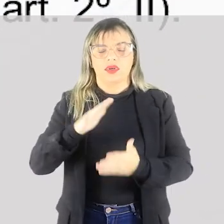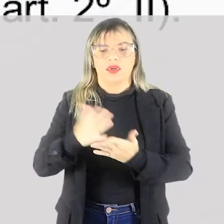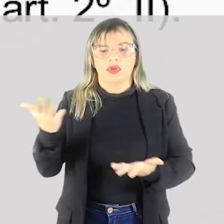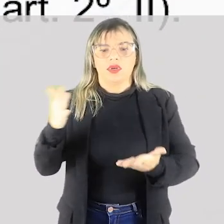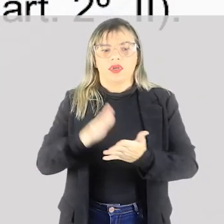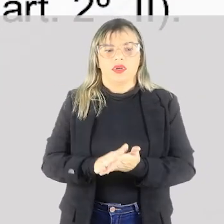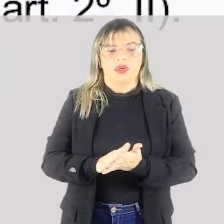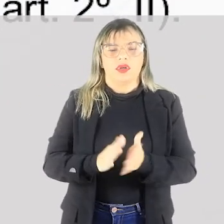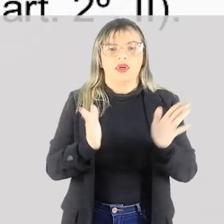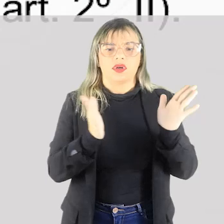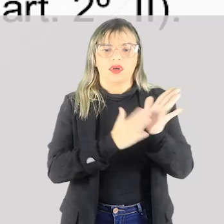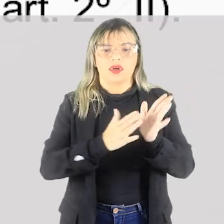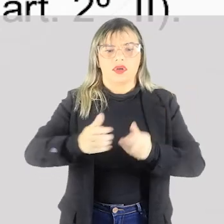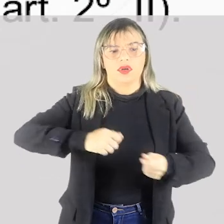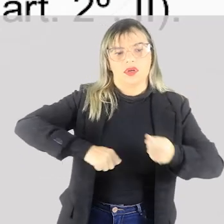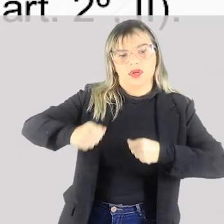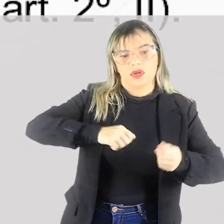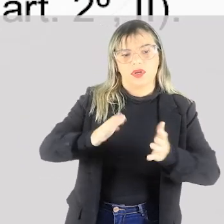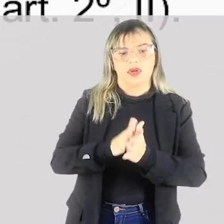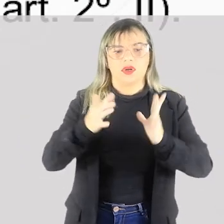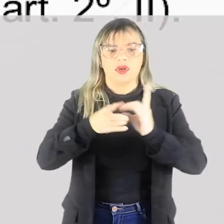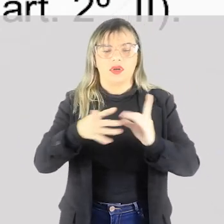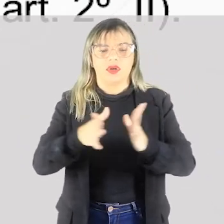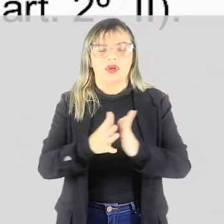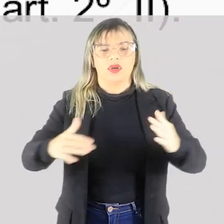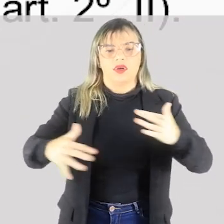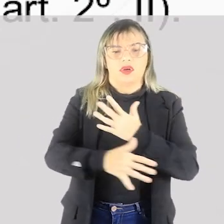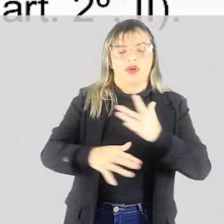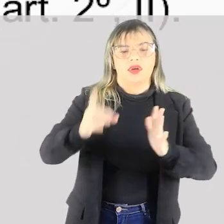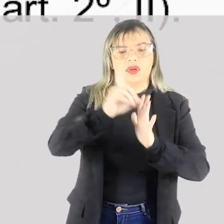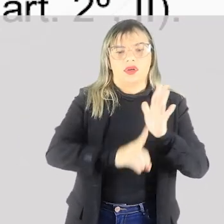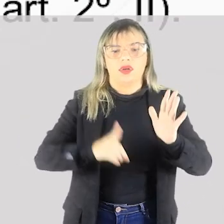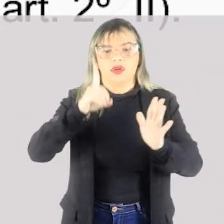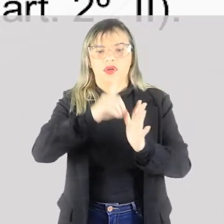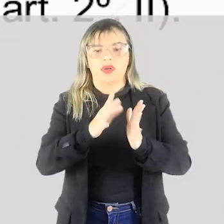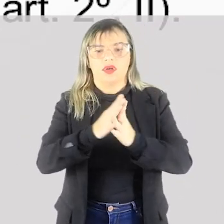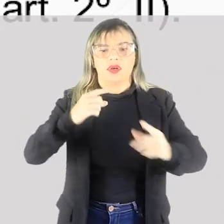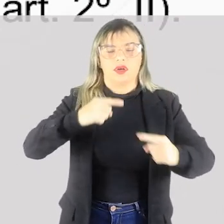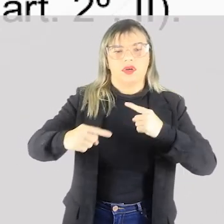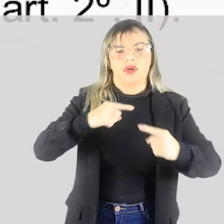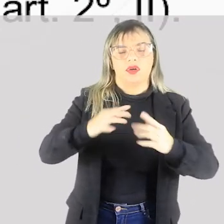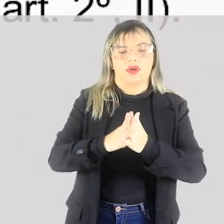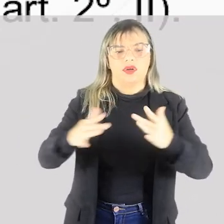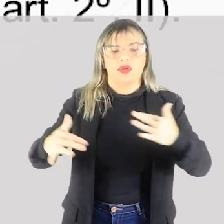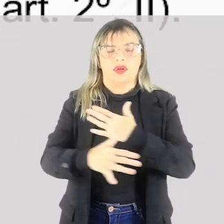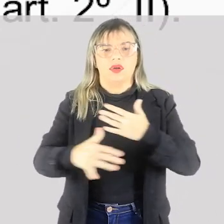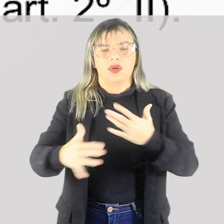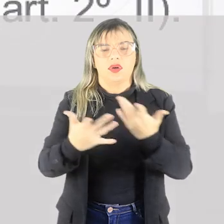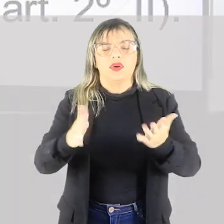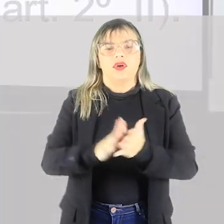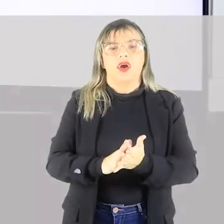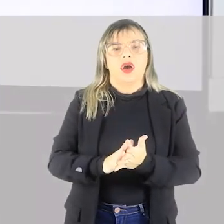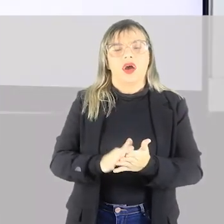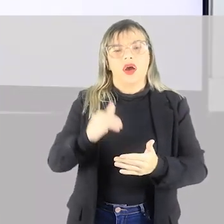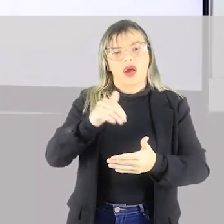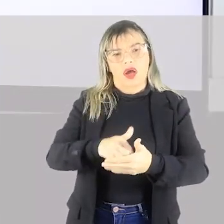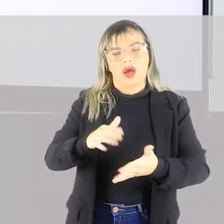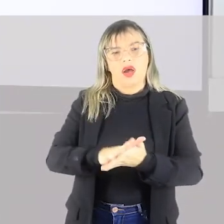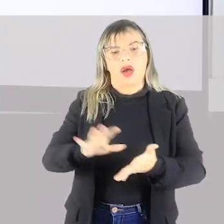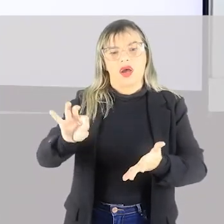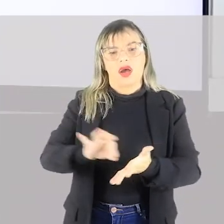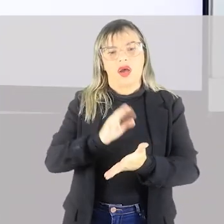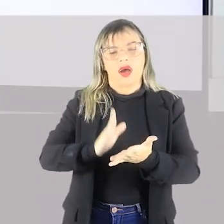cidade como diretriz geral da política urbana. Essa lei foi aprovada ainda no segundo mandato do governo Fernando Henrique